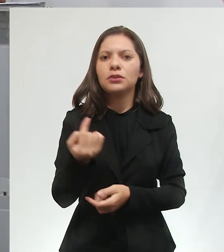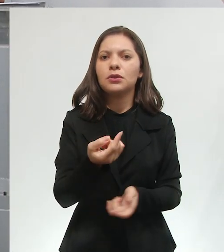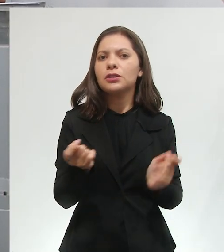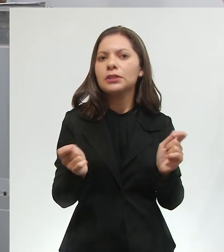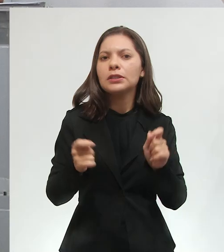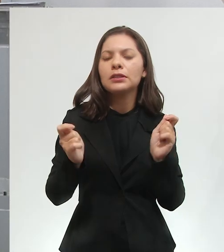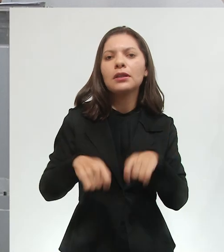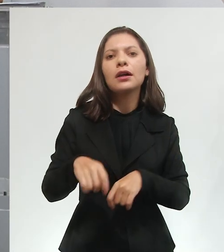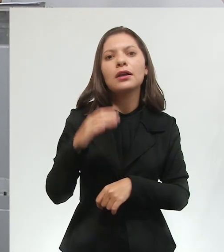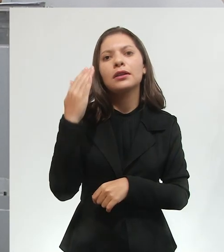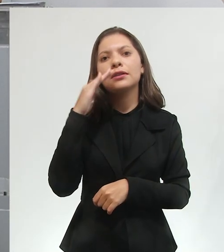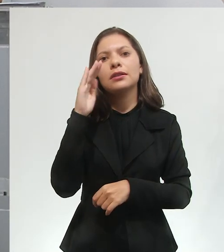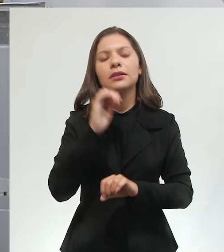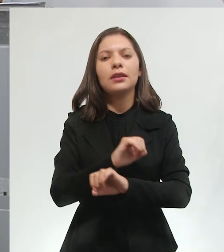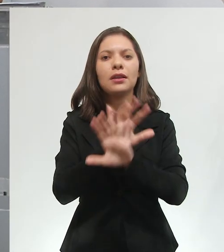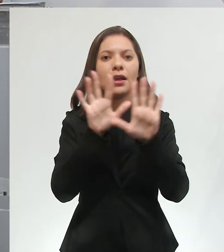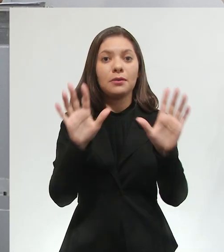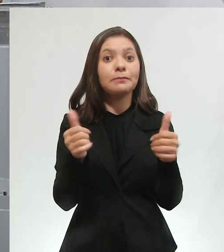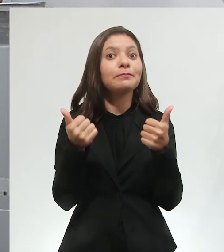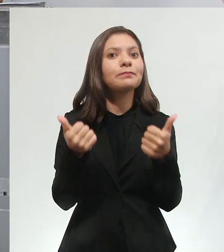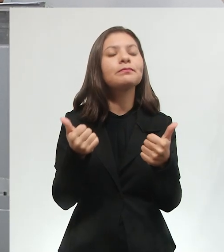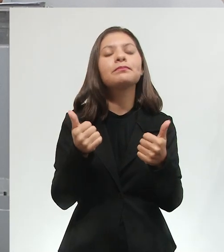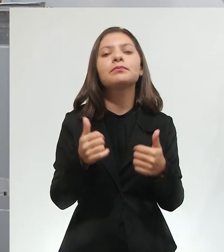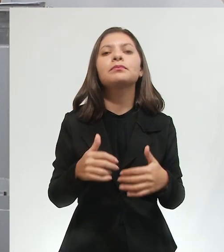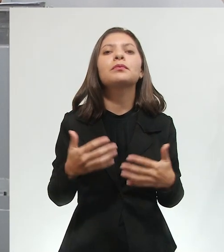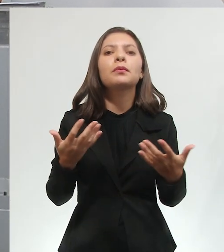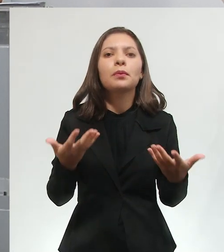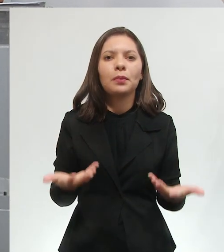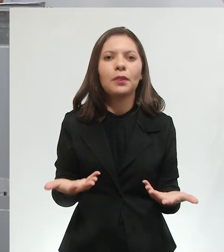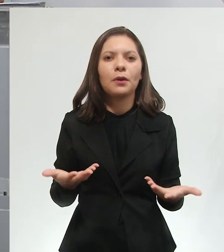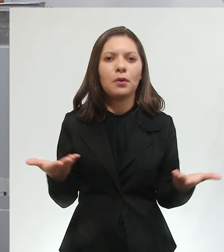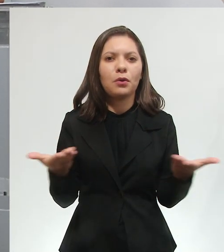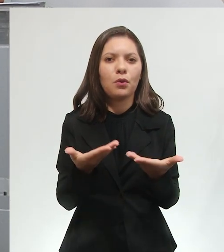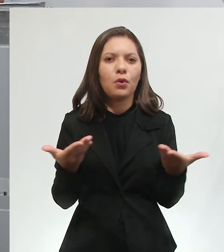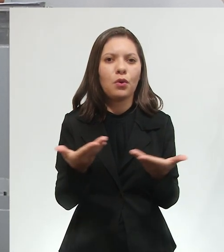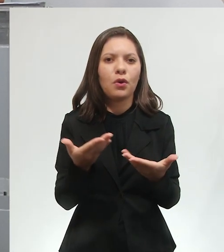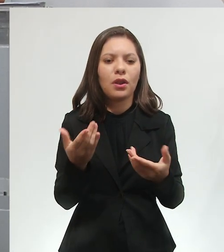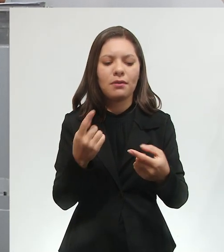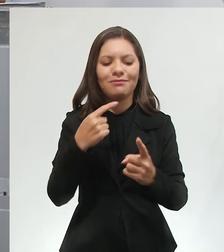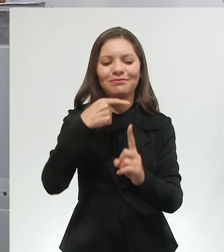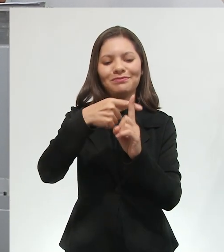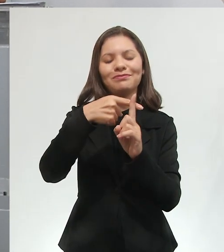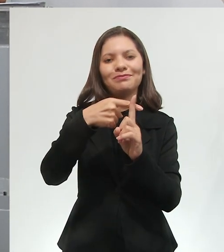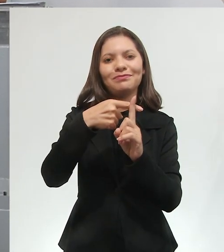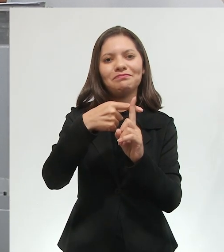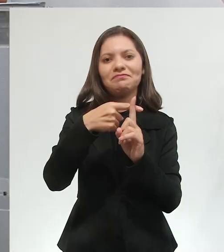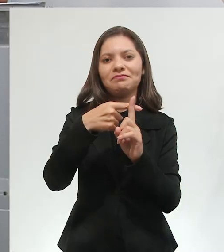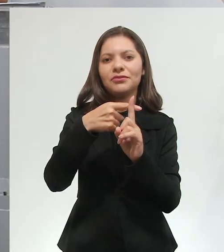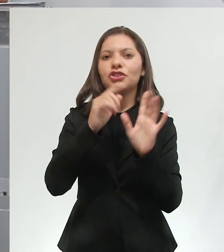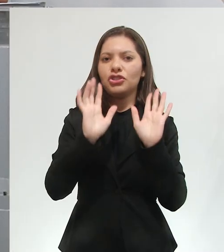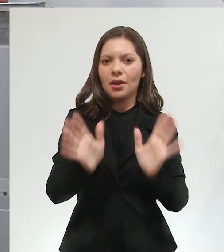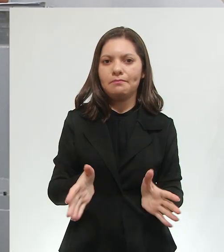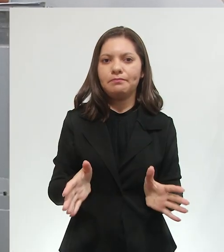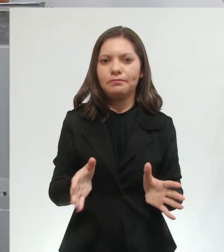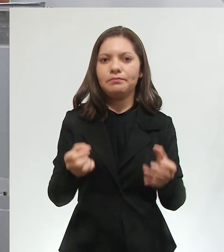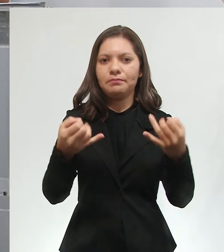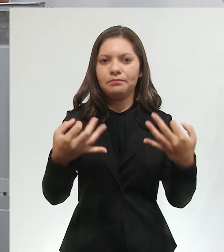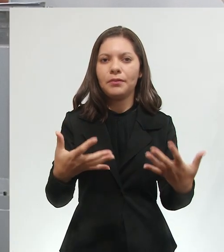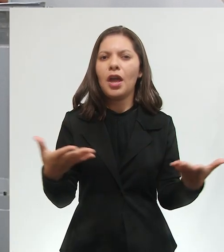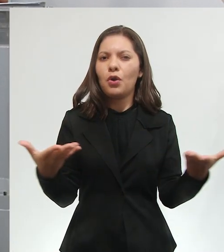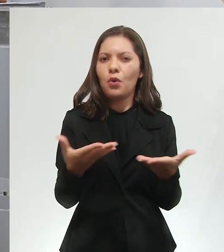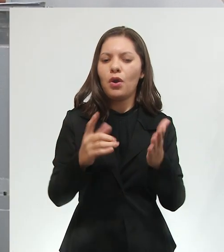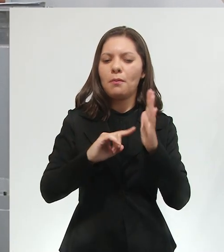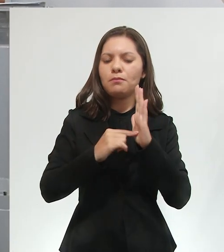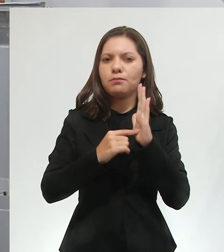entender esses processos. Então, no princípio aditivo, é isso que vai acontecer. No princípio